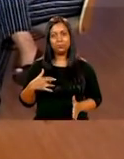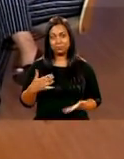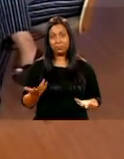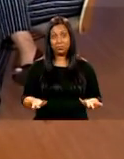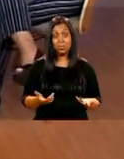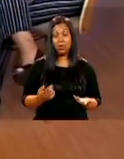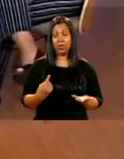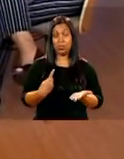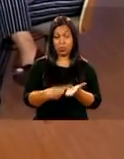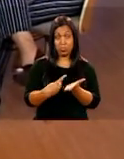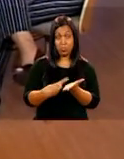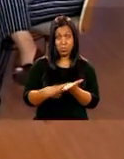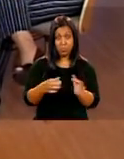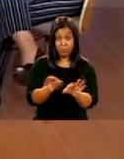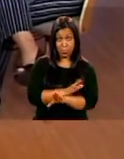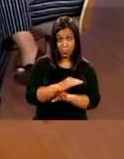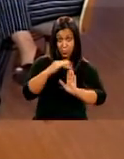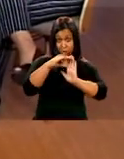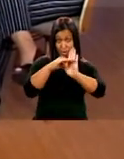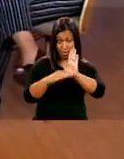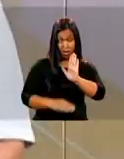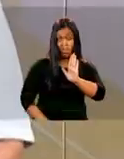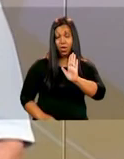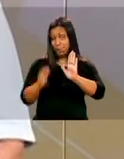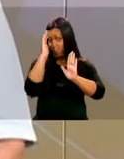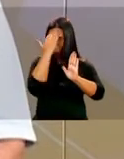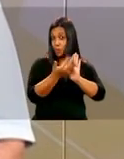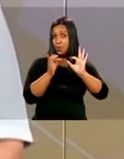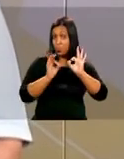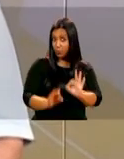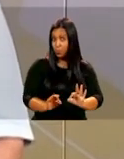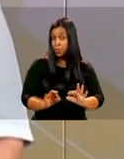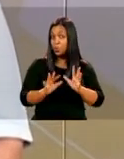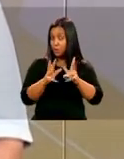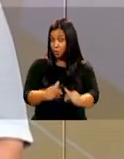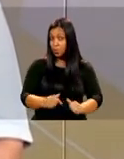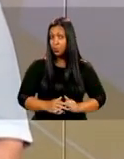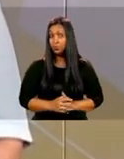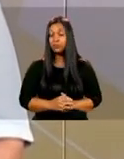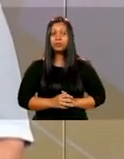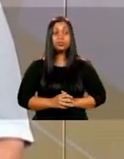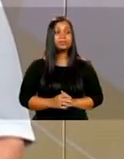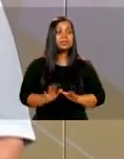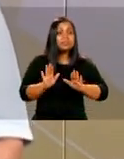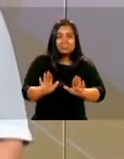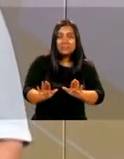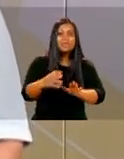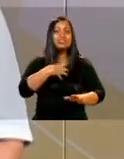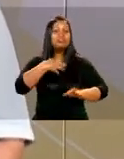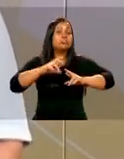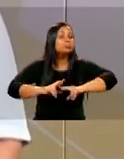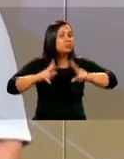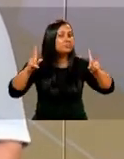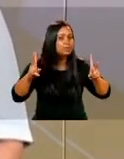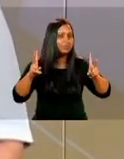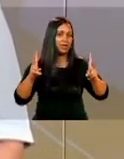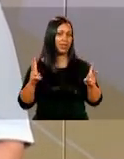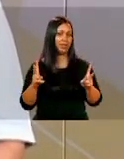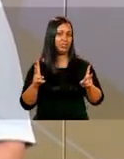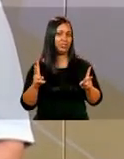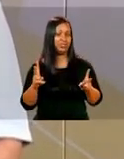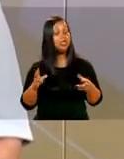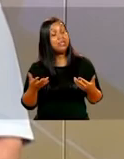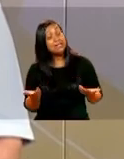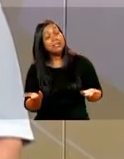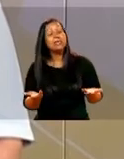fora no sentido de não cumprir as regras, né, de todas as normas, né, de todas as prestações, mas é um jeito diferente,